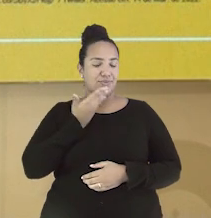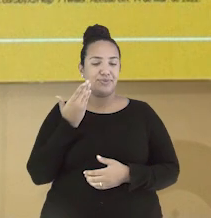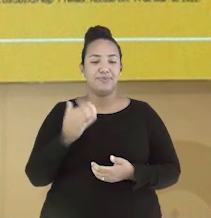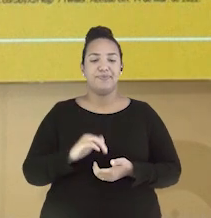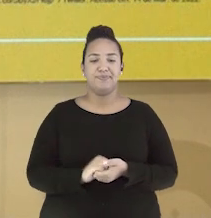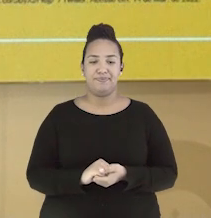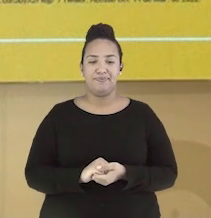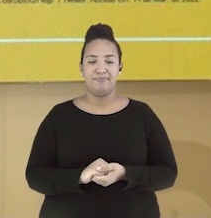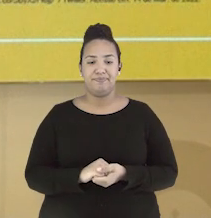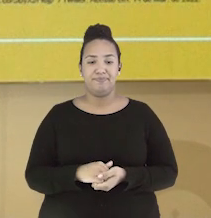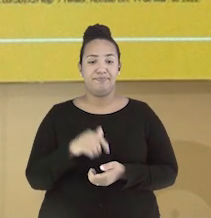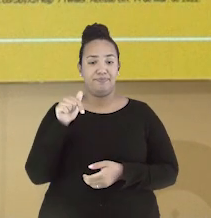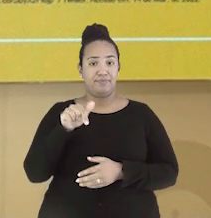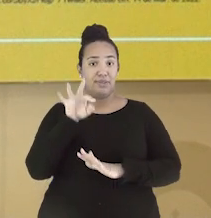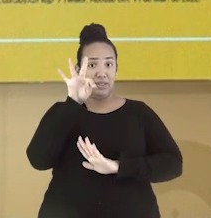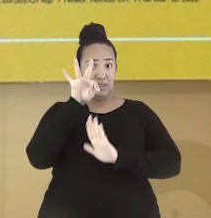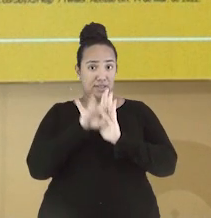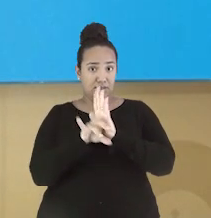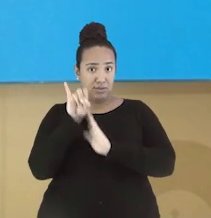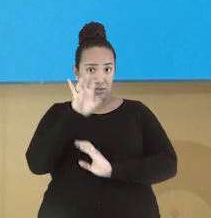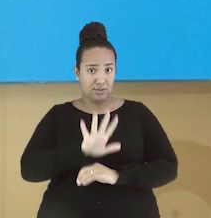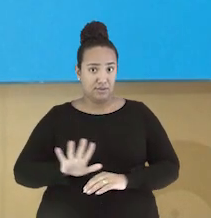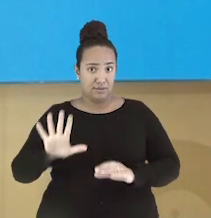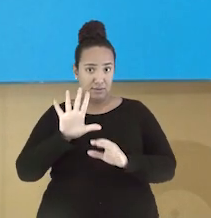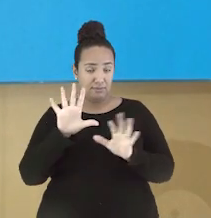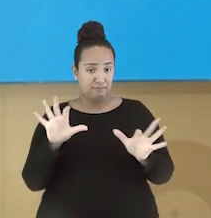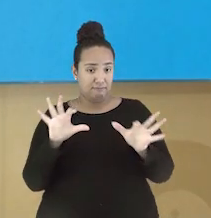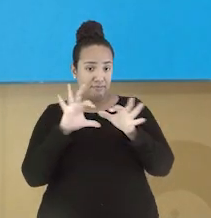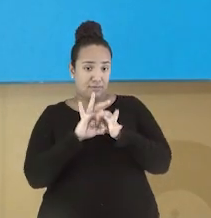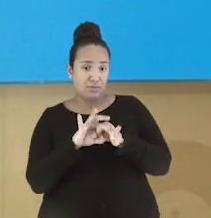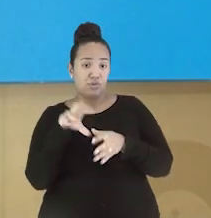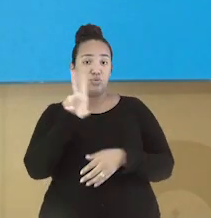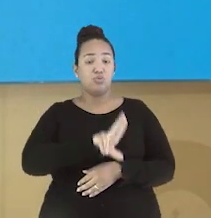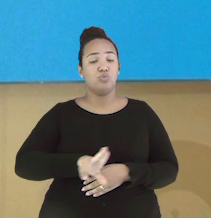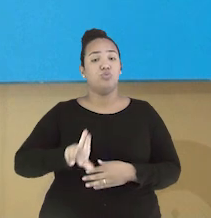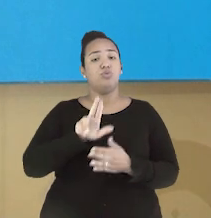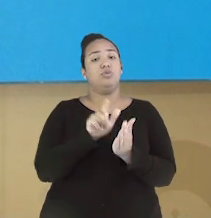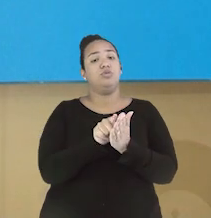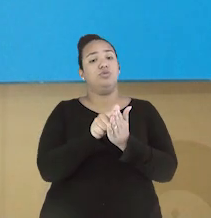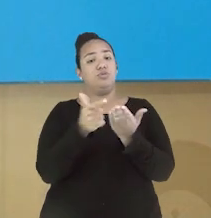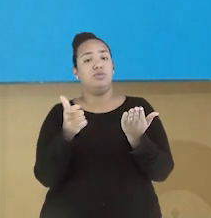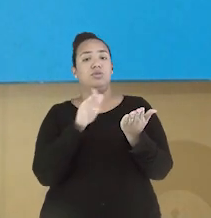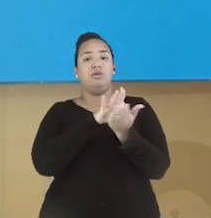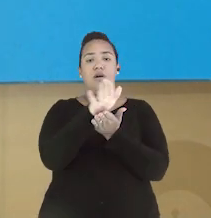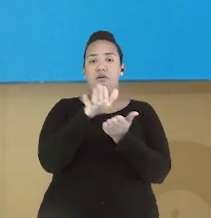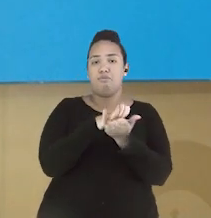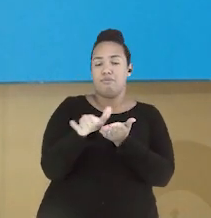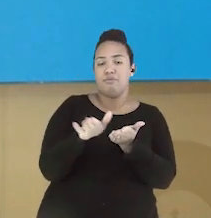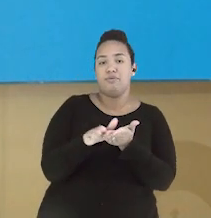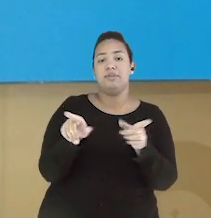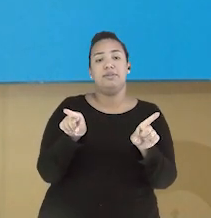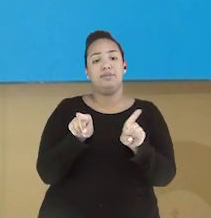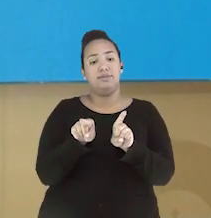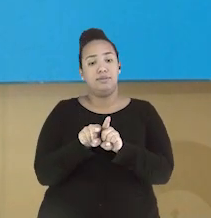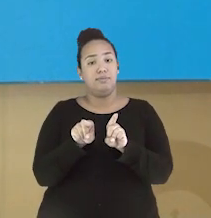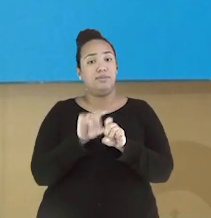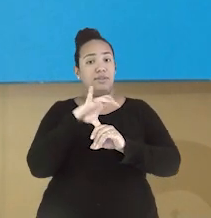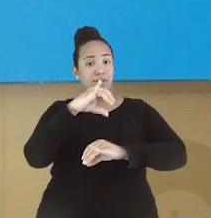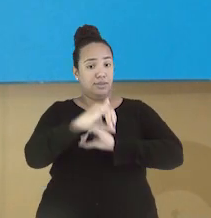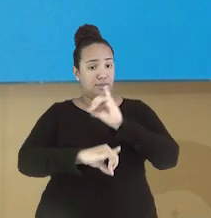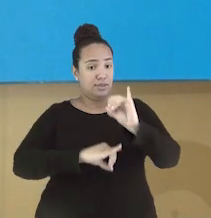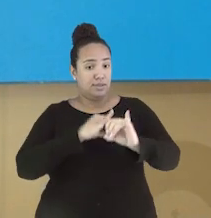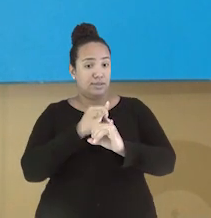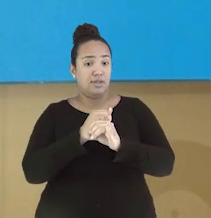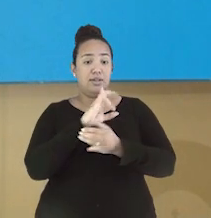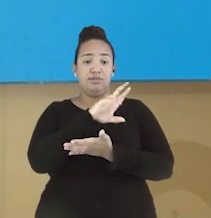compreender. Os infográficos são muito utilizados nas mídias impressas e virtuais, como